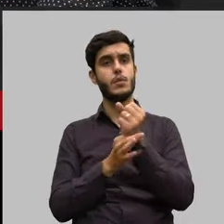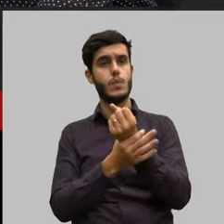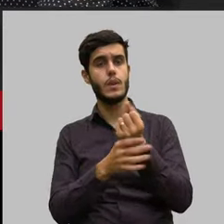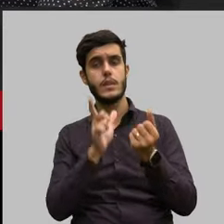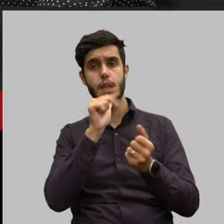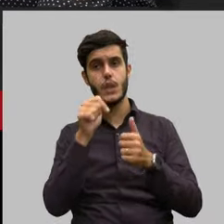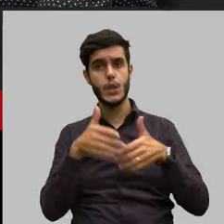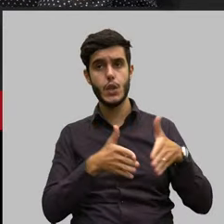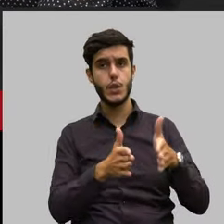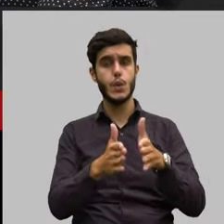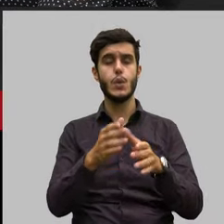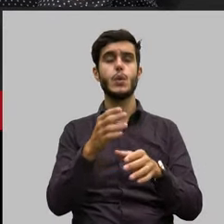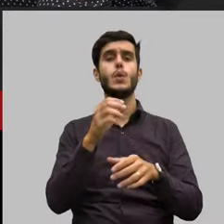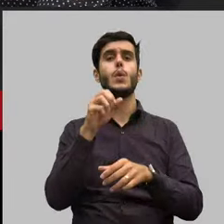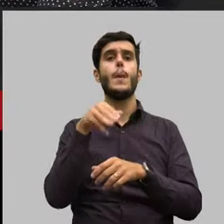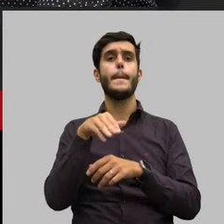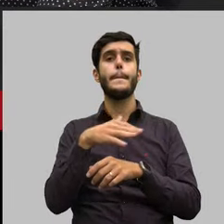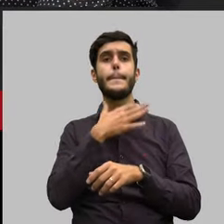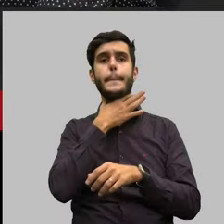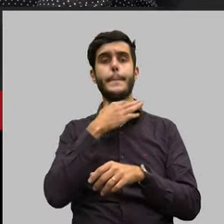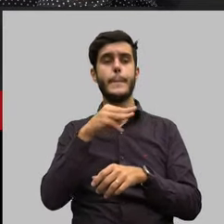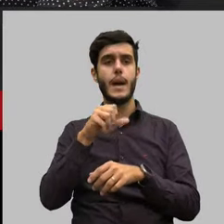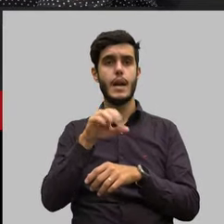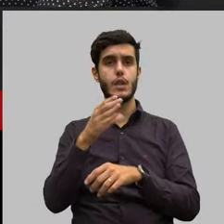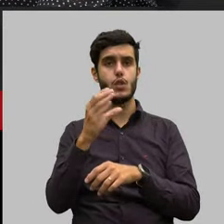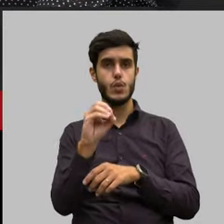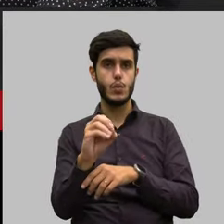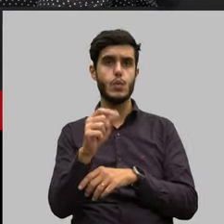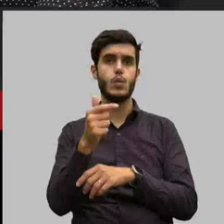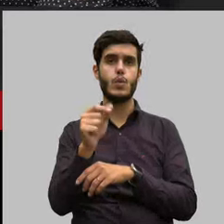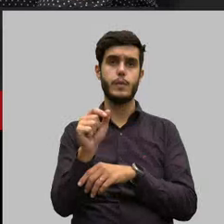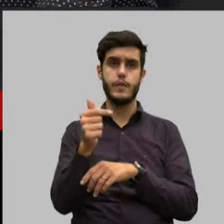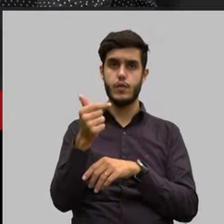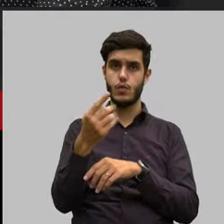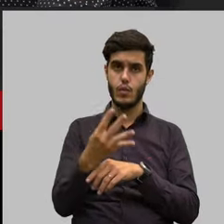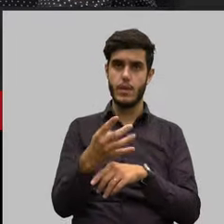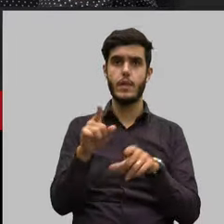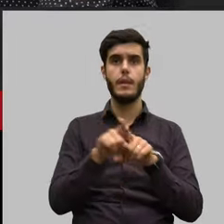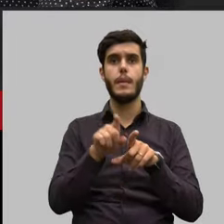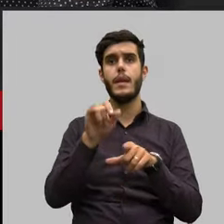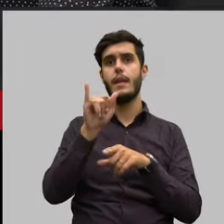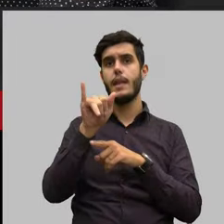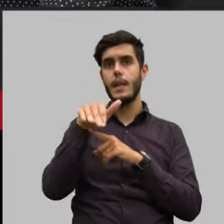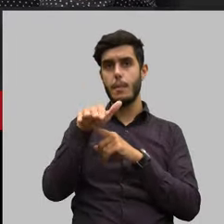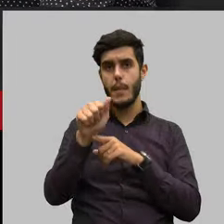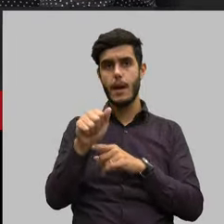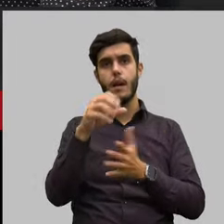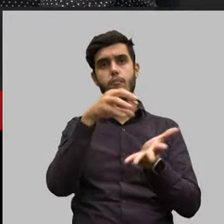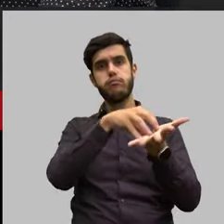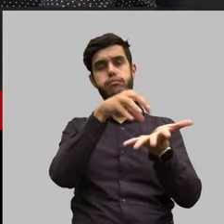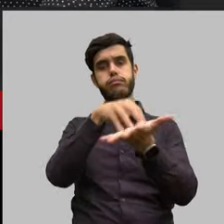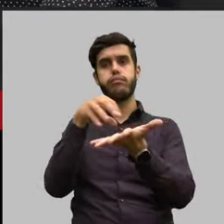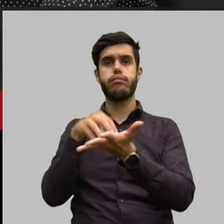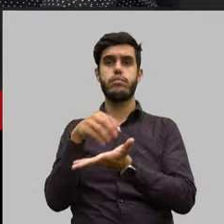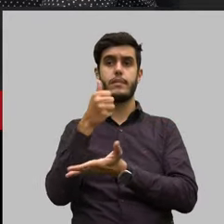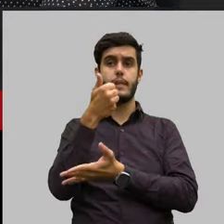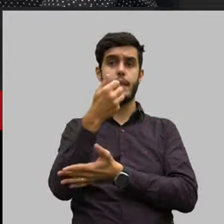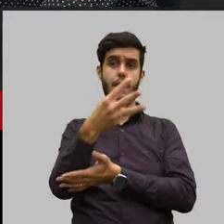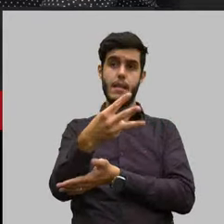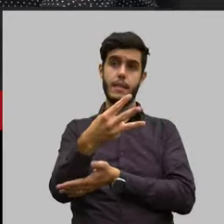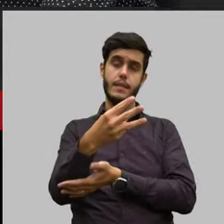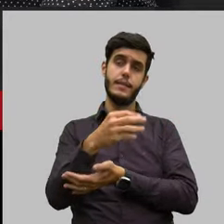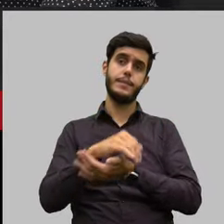24 e a conclusão de reformas de 13 unidades centralizadas do IMA em Coromandel Ibiá Monte Carmelo